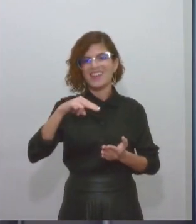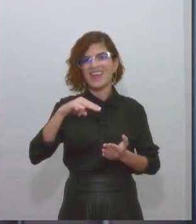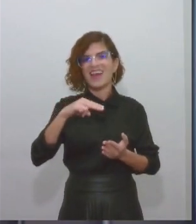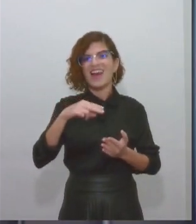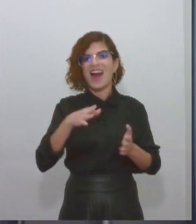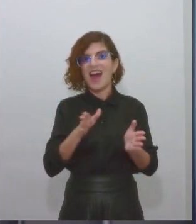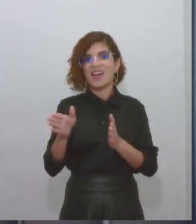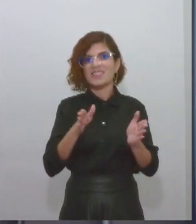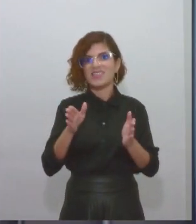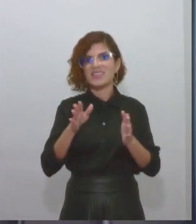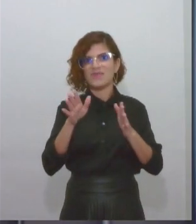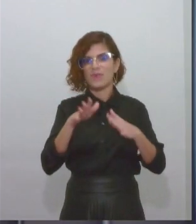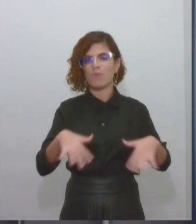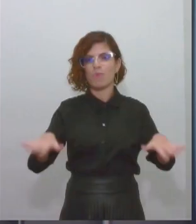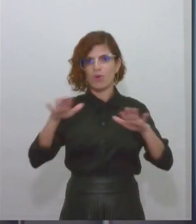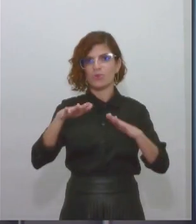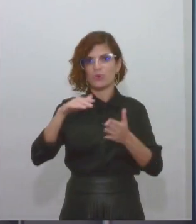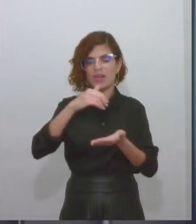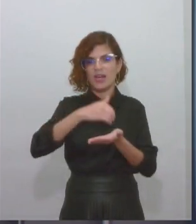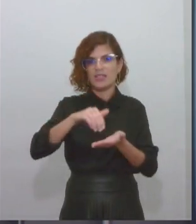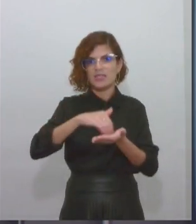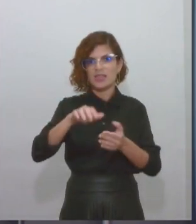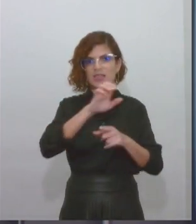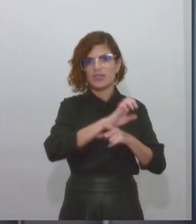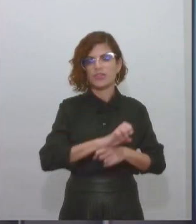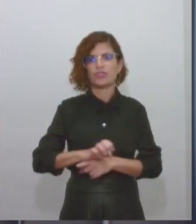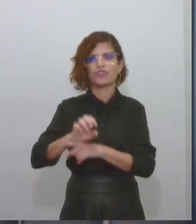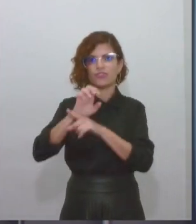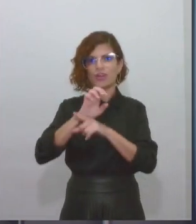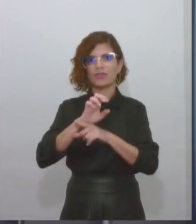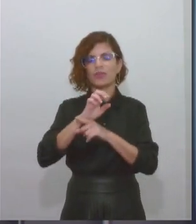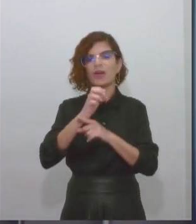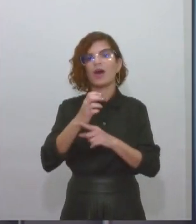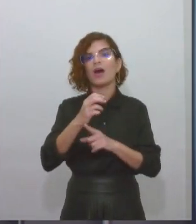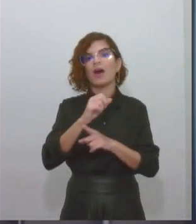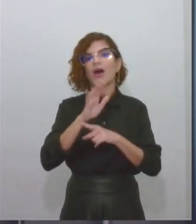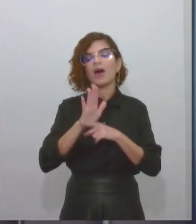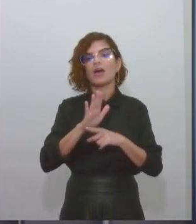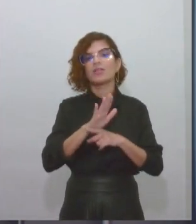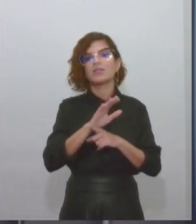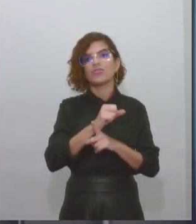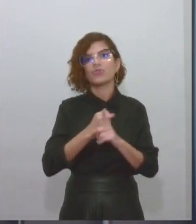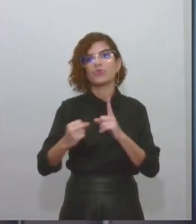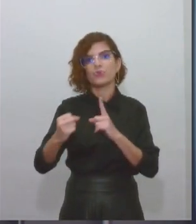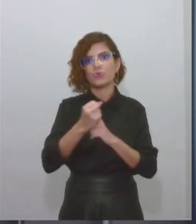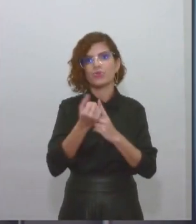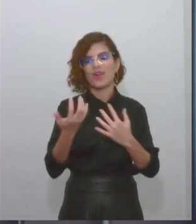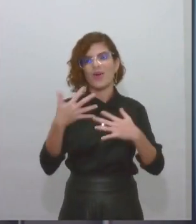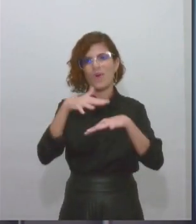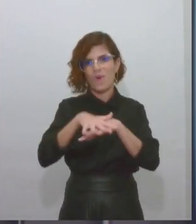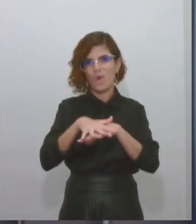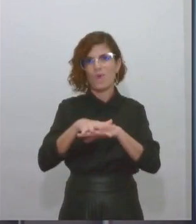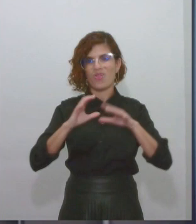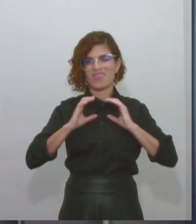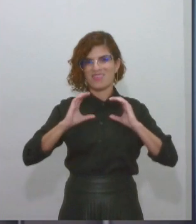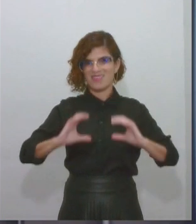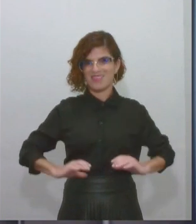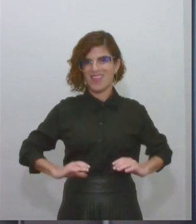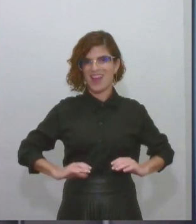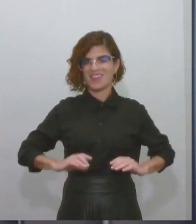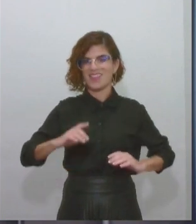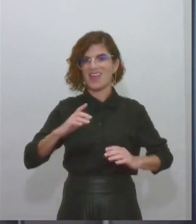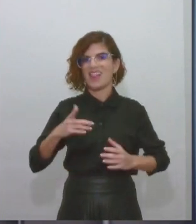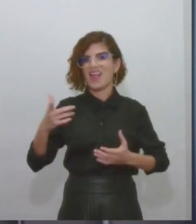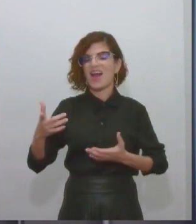da Assistência Social, Inclusão e Cidadania recebeu da Secretaria de Segurança Pública a primeira